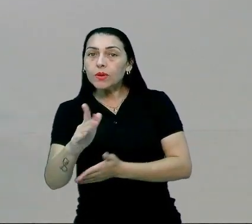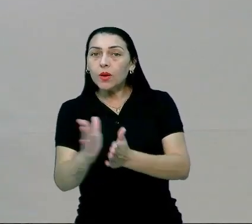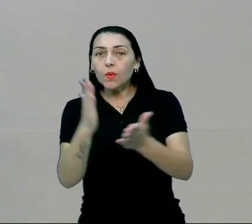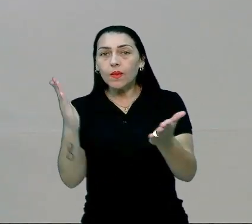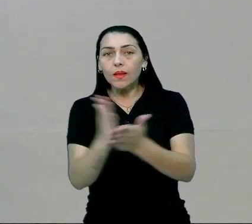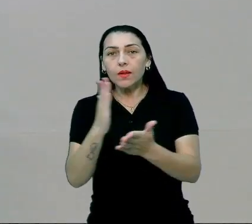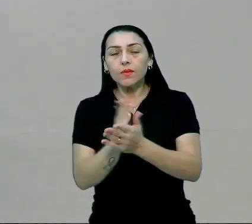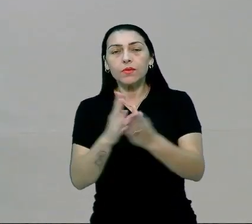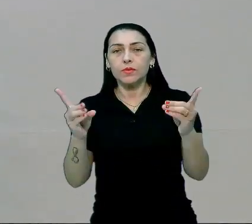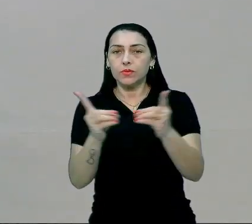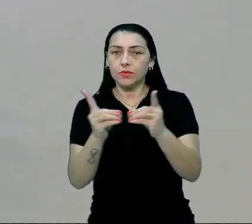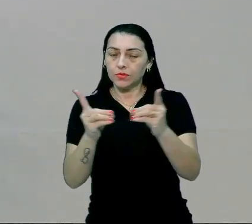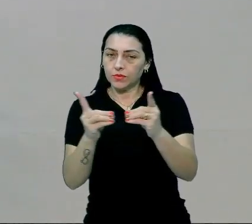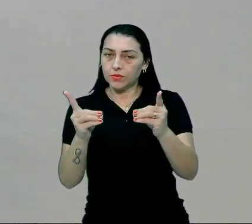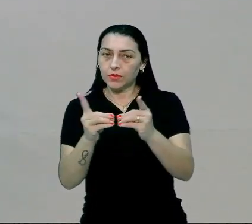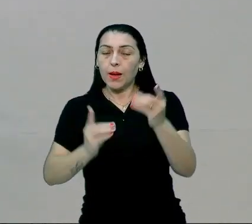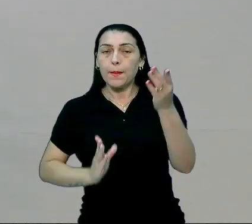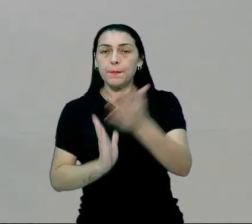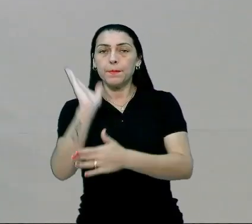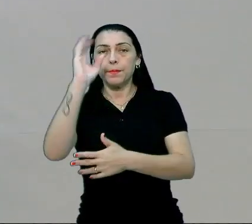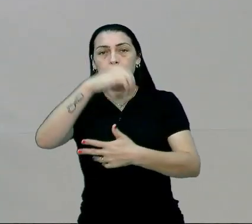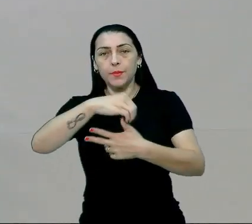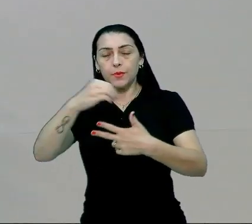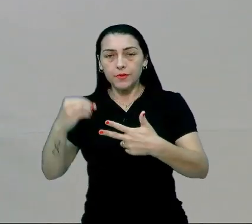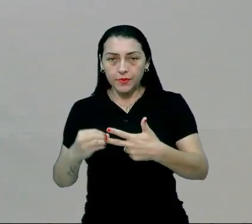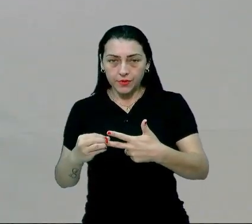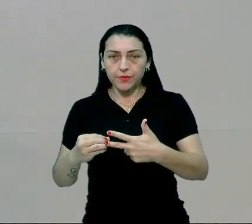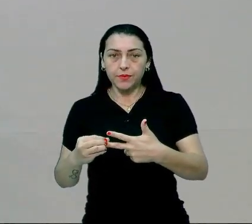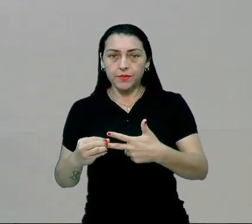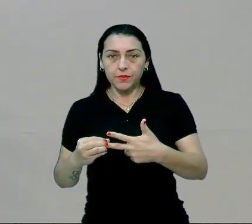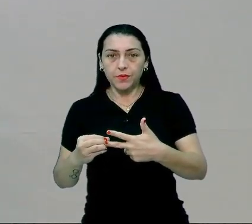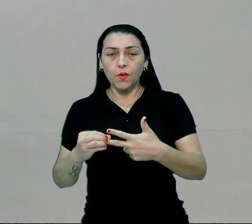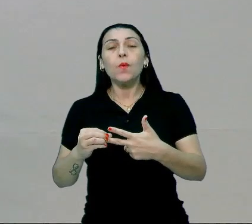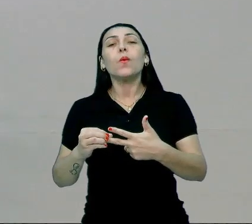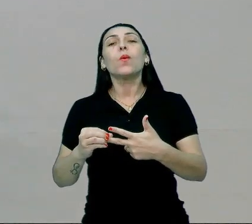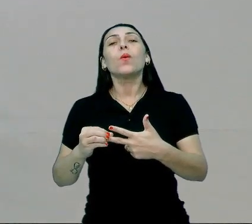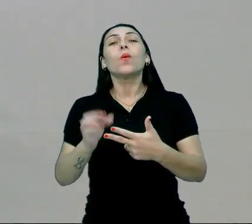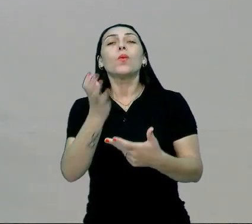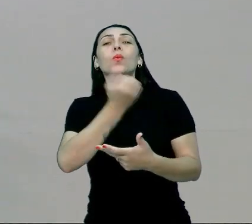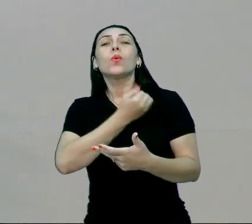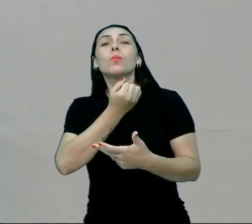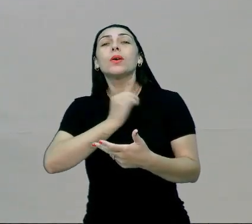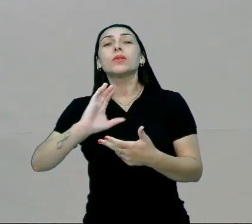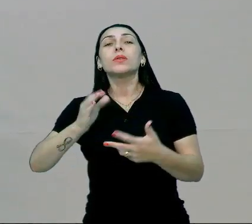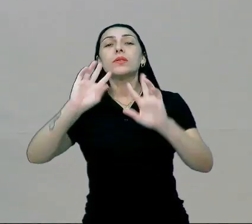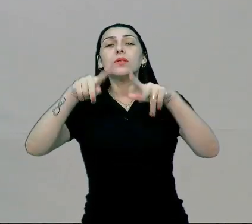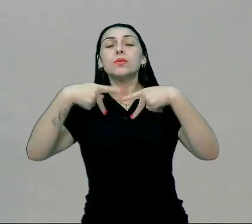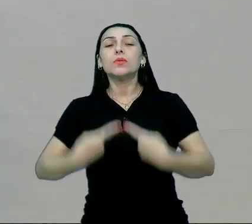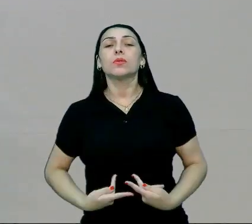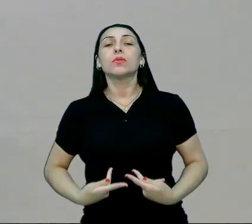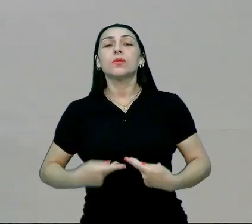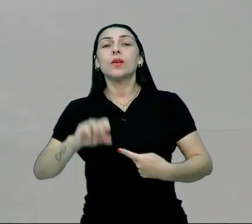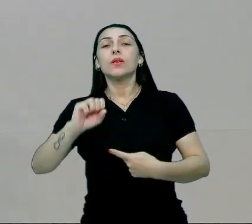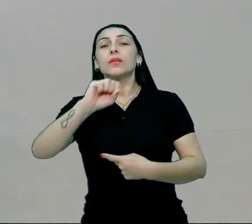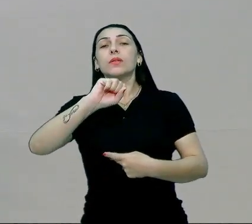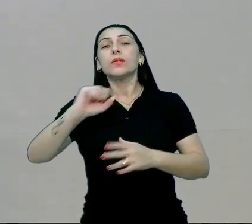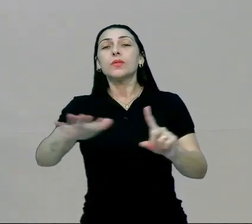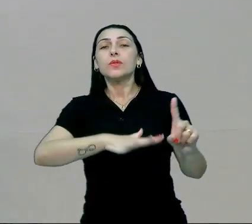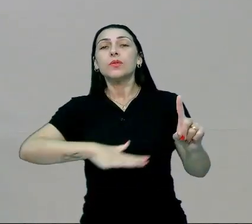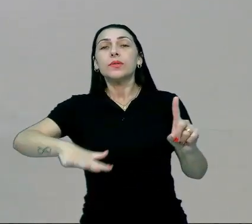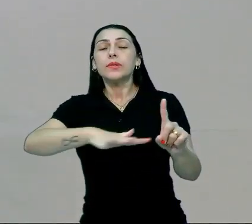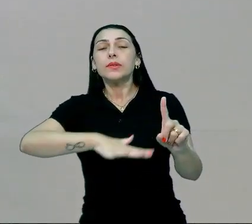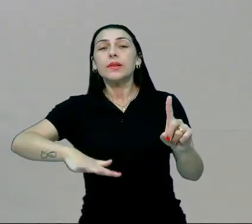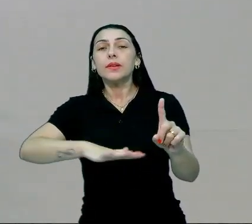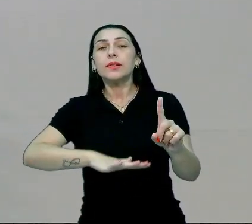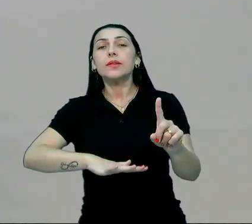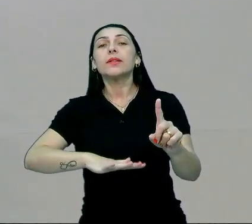livro didático, o livro A Prova Enem, o volume de Ciências Humanas e Sociais